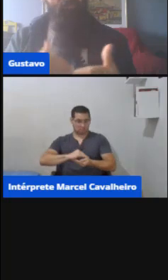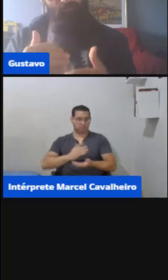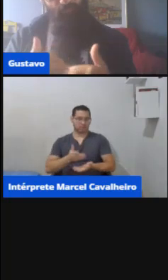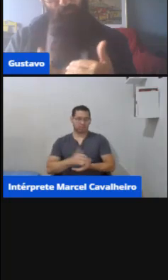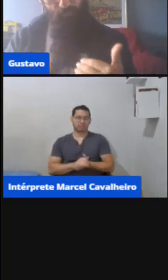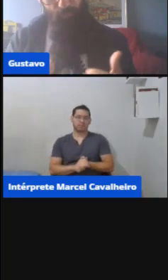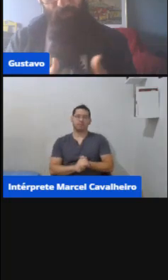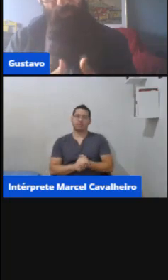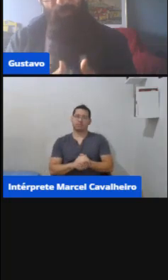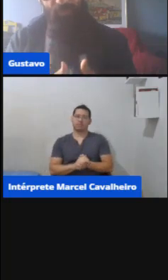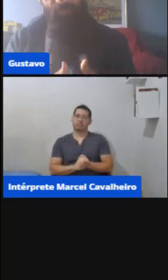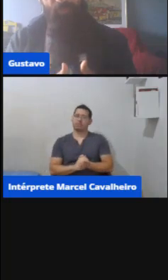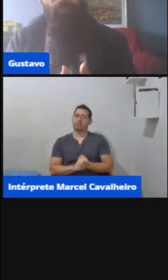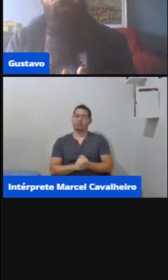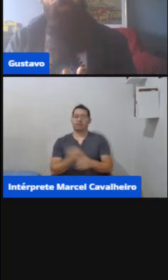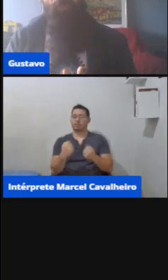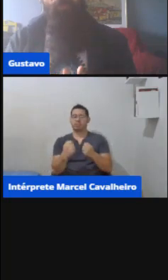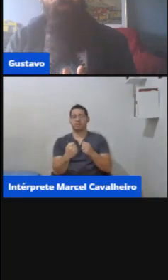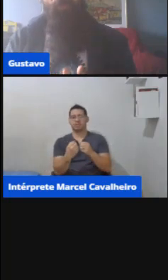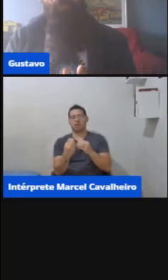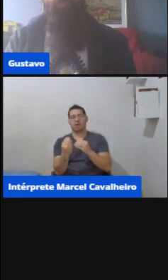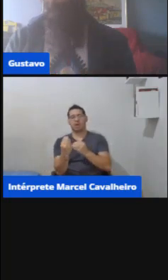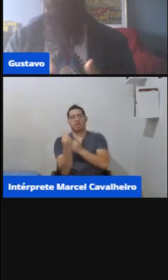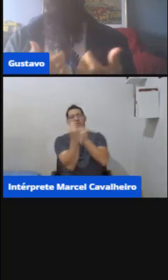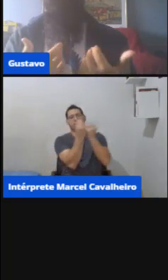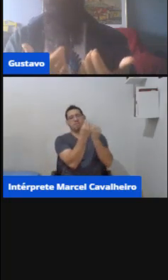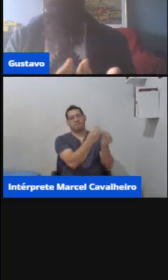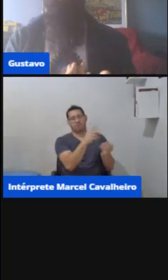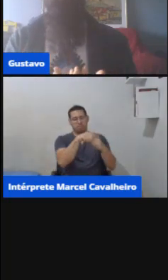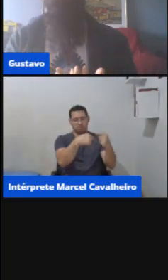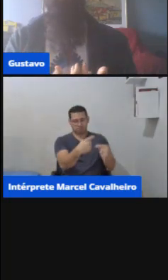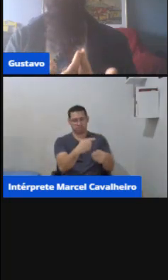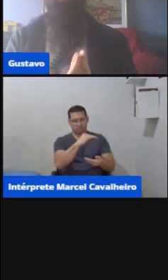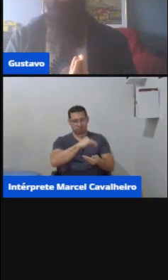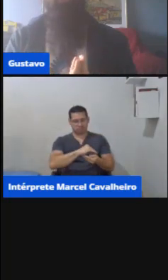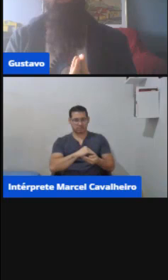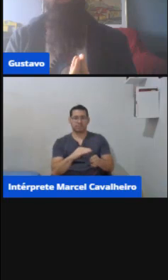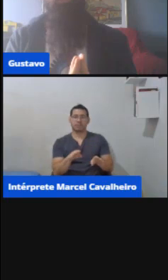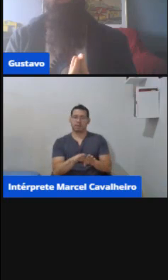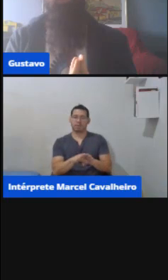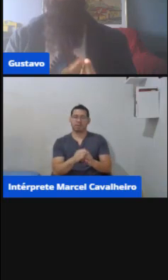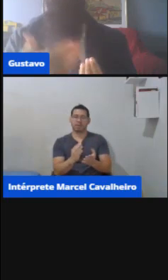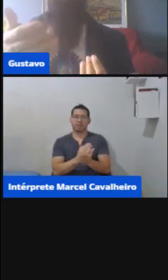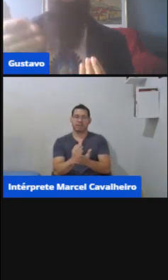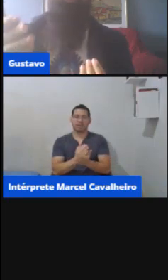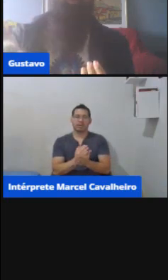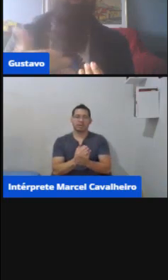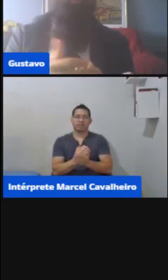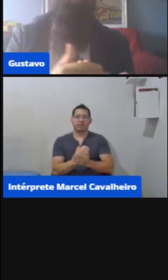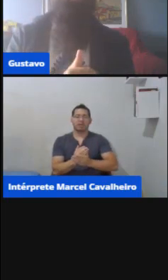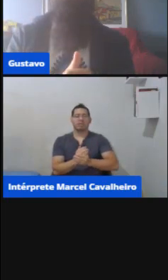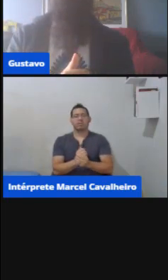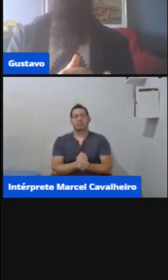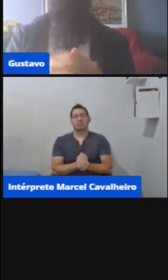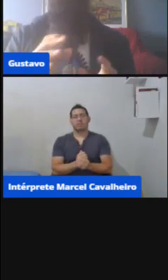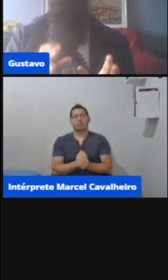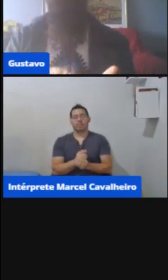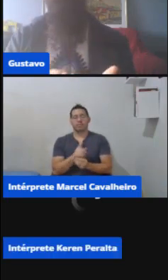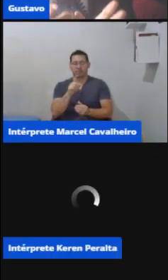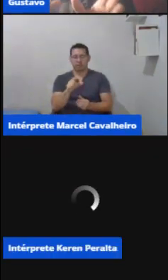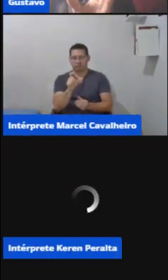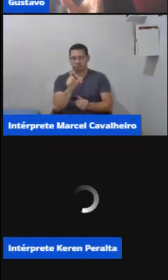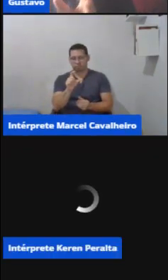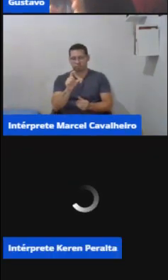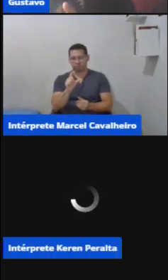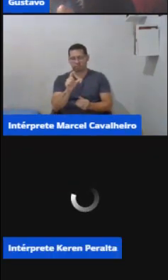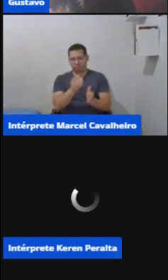também essa questão da complexidade na elaboração, né, por esses pormenores, é